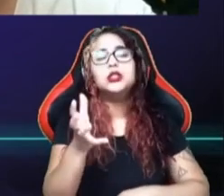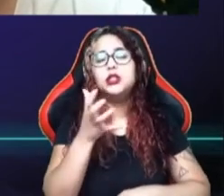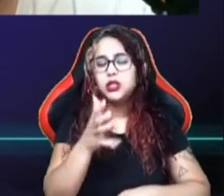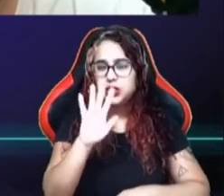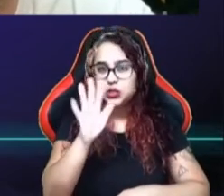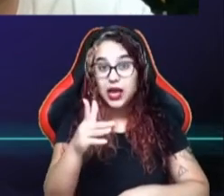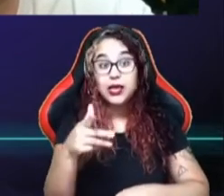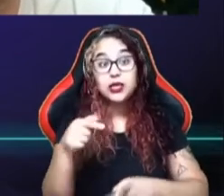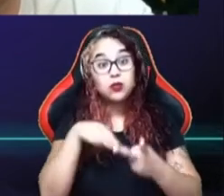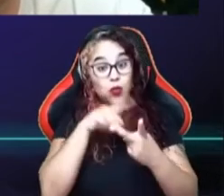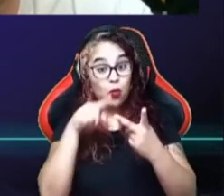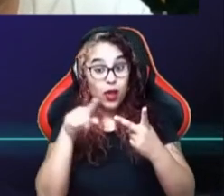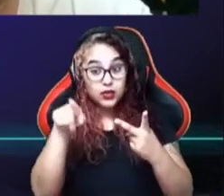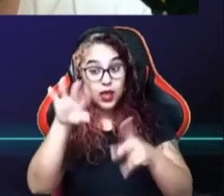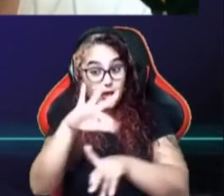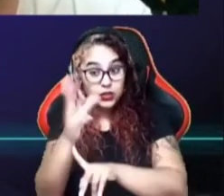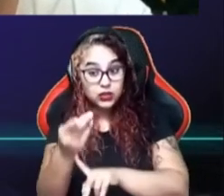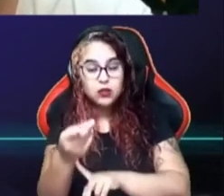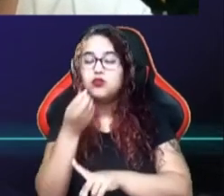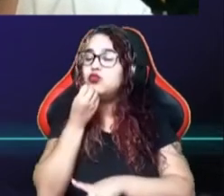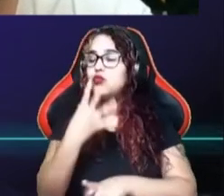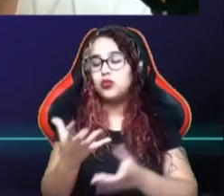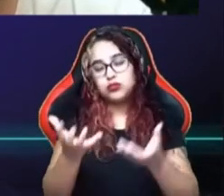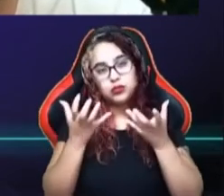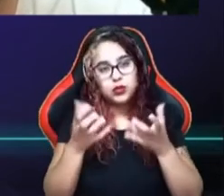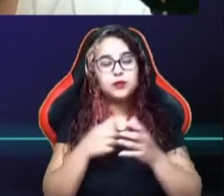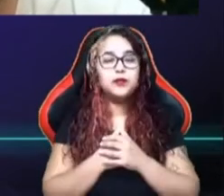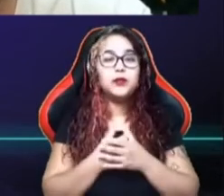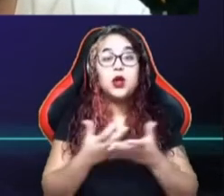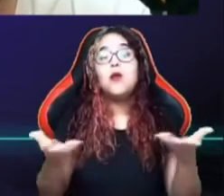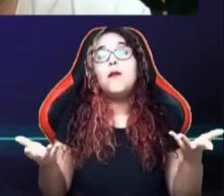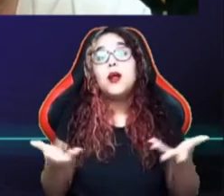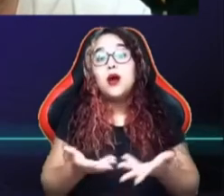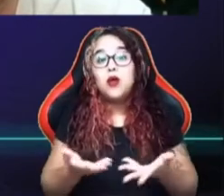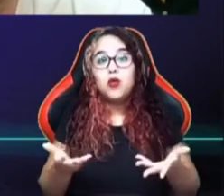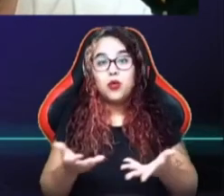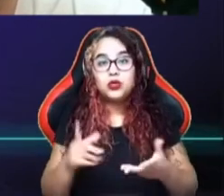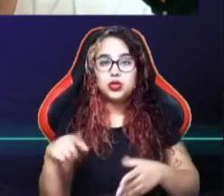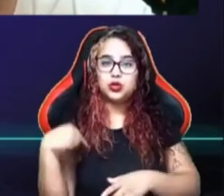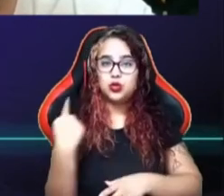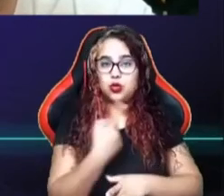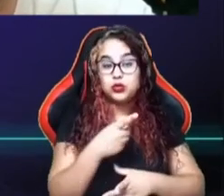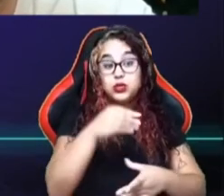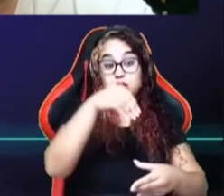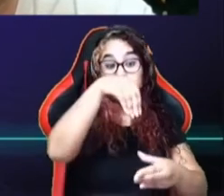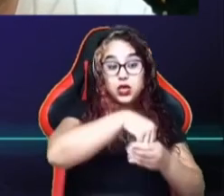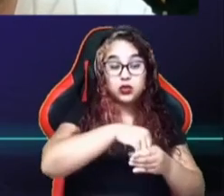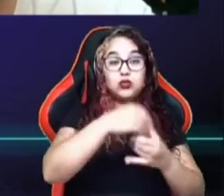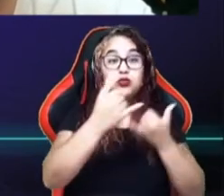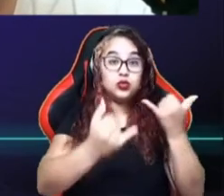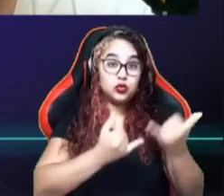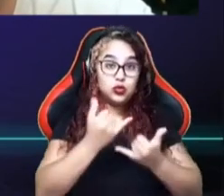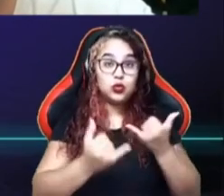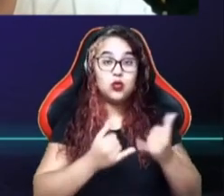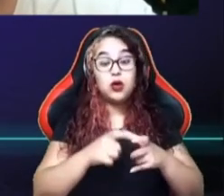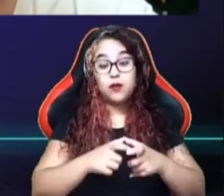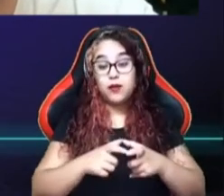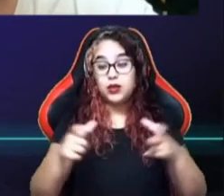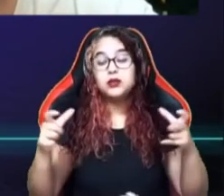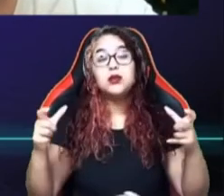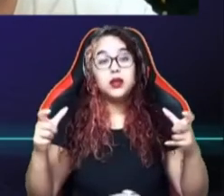né, que monetizam, e para as marcas, né? Então, para a gente, hoje, essa é uma das plataformas dentro do jogo que mais crescem, a parte